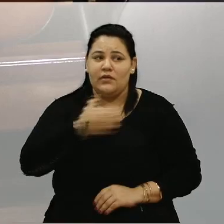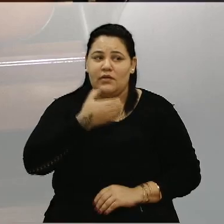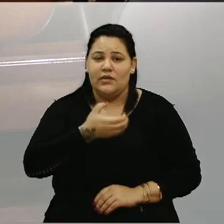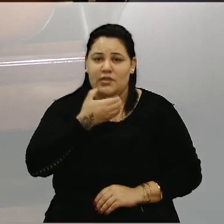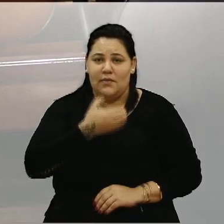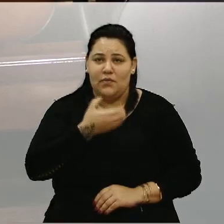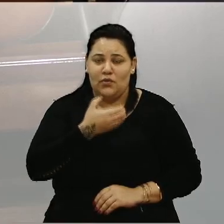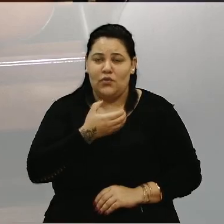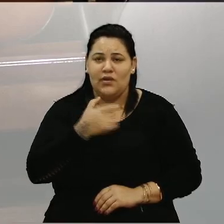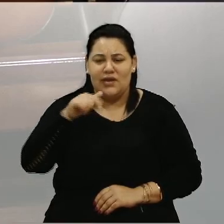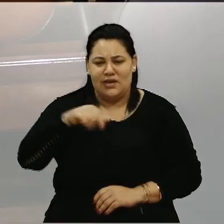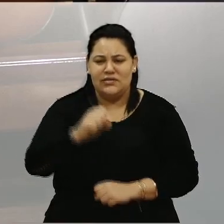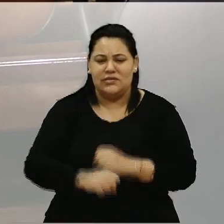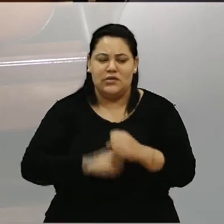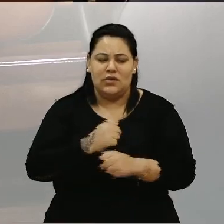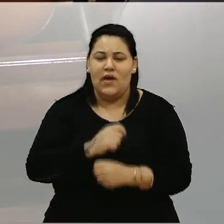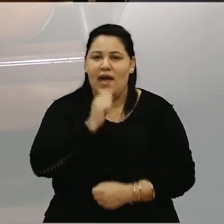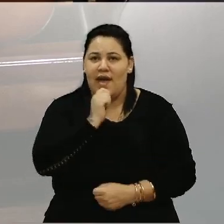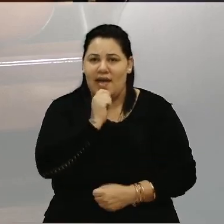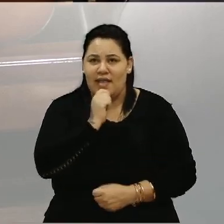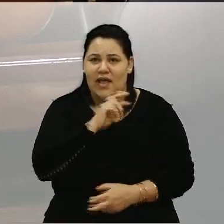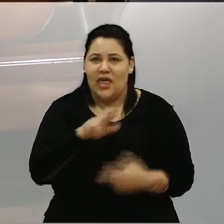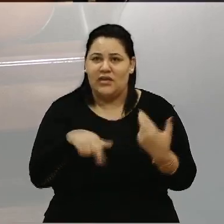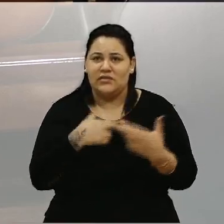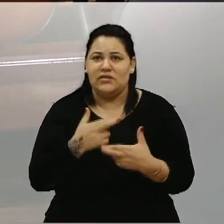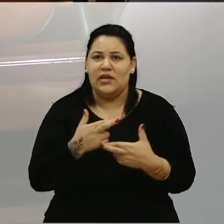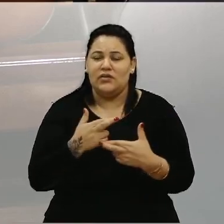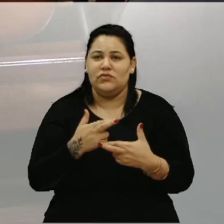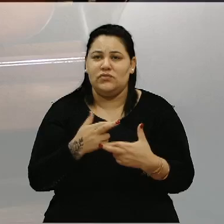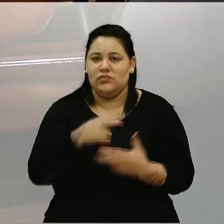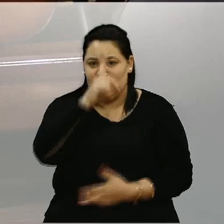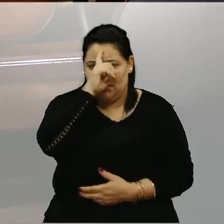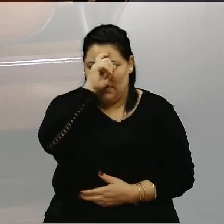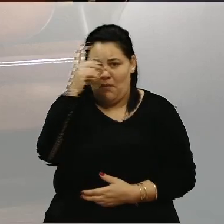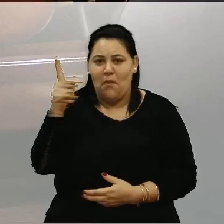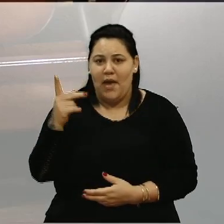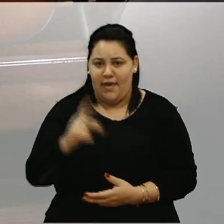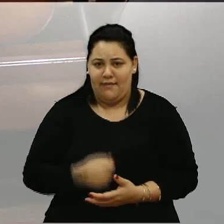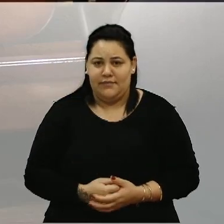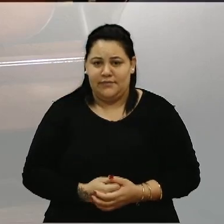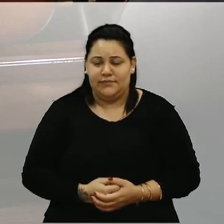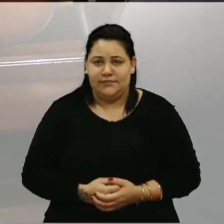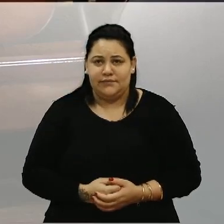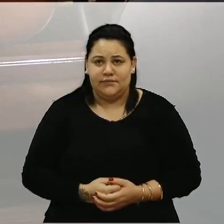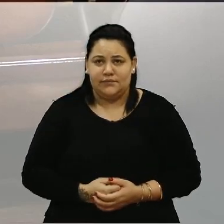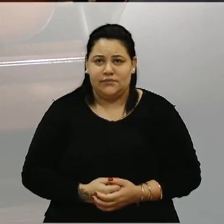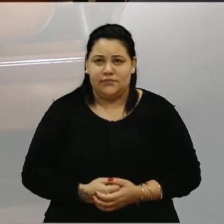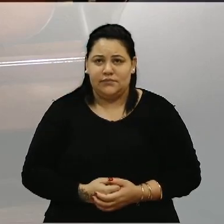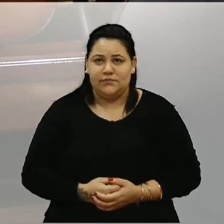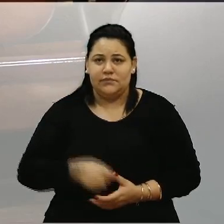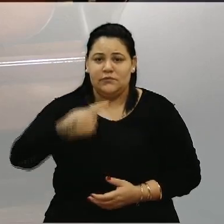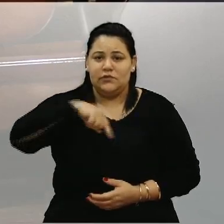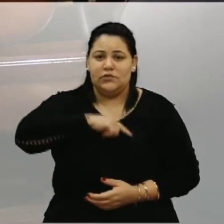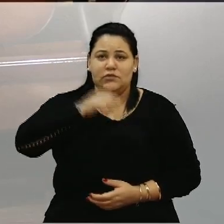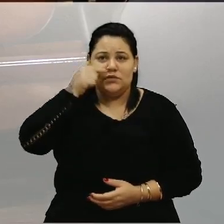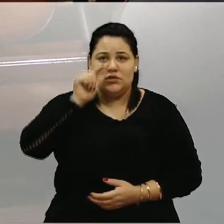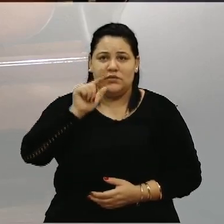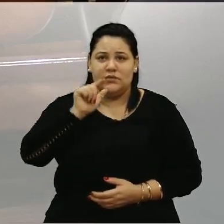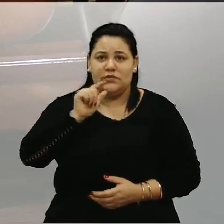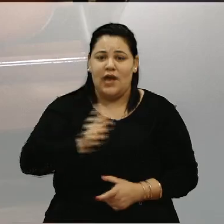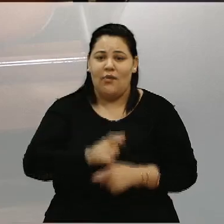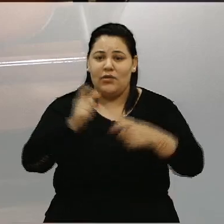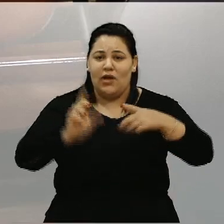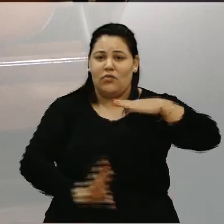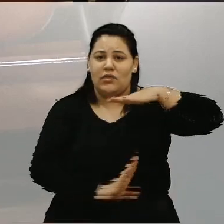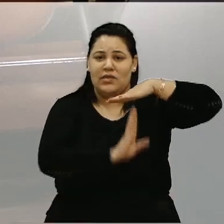e fui esse ano ainda com a questão do hospital, na questão do Hospital Pompeia, tá? Nós conseguimos aumentar o teto MAC de